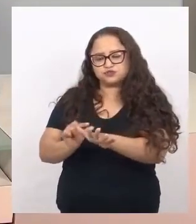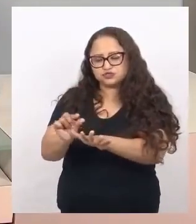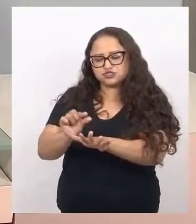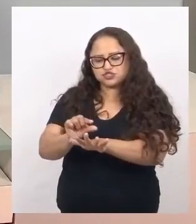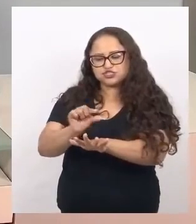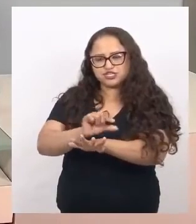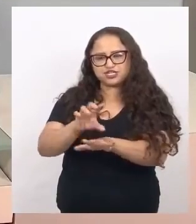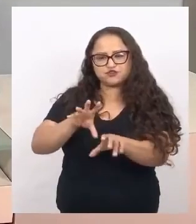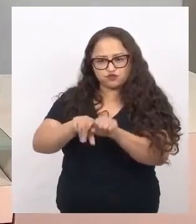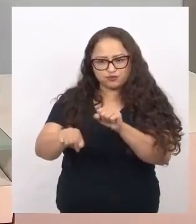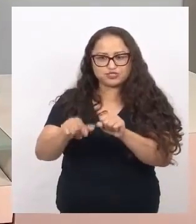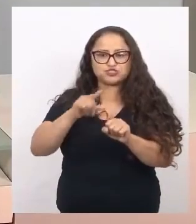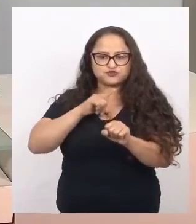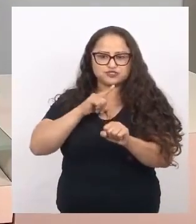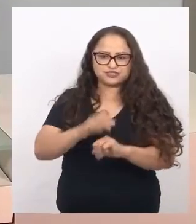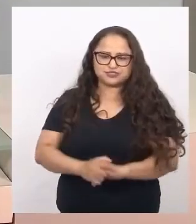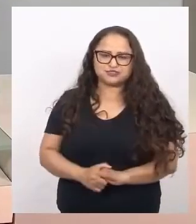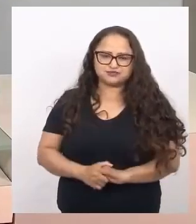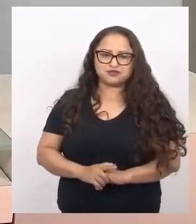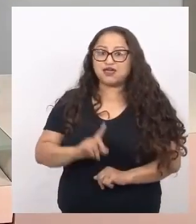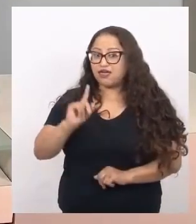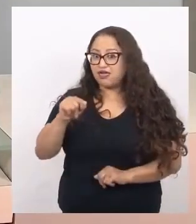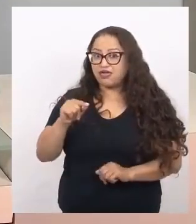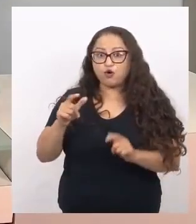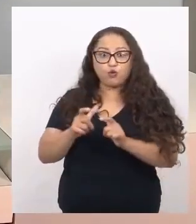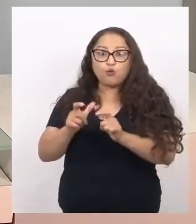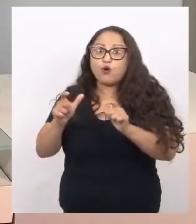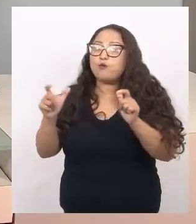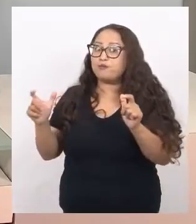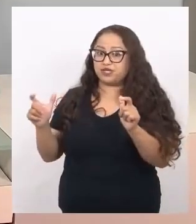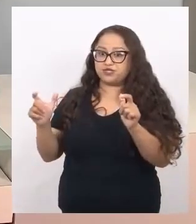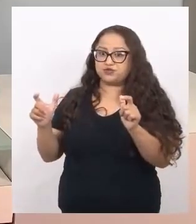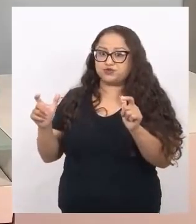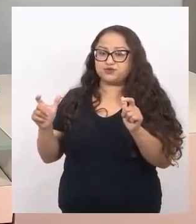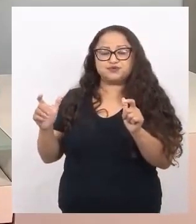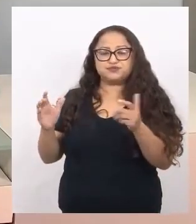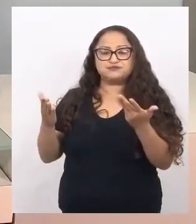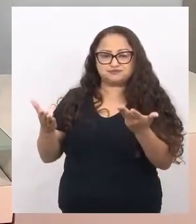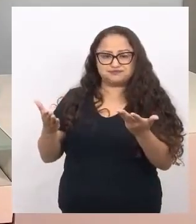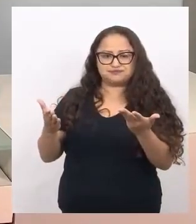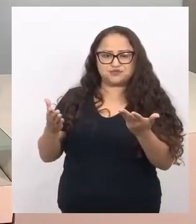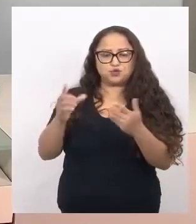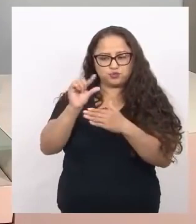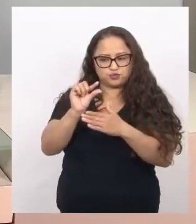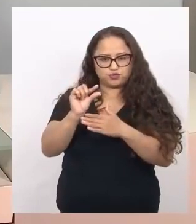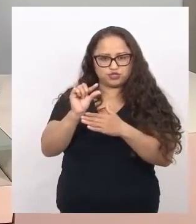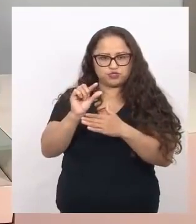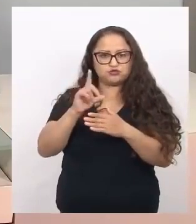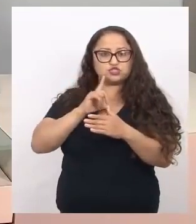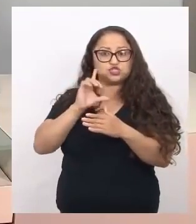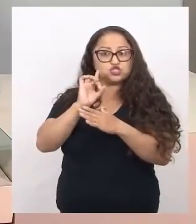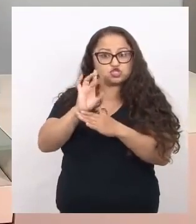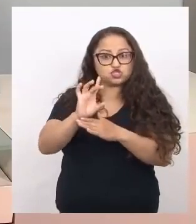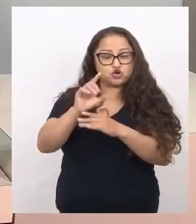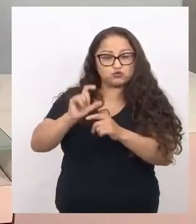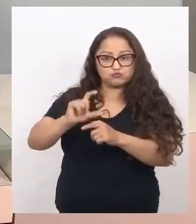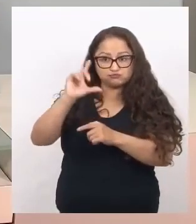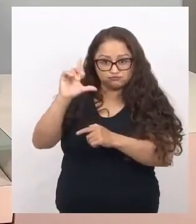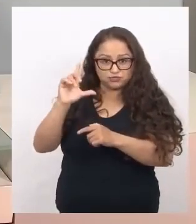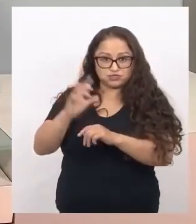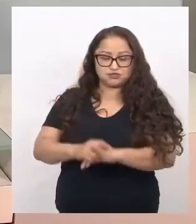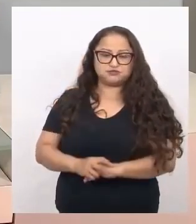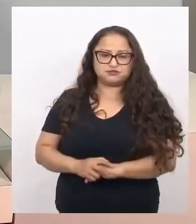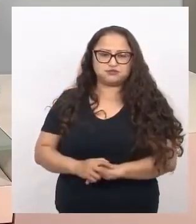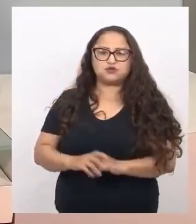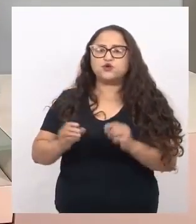estão na expansão. É uma expansão da carga horária. Então, eu peguei um pouquinho da carga horária do noturno e ampliei. Nessa ampliação,